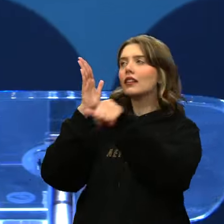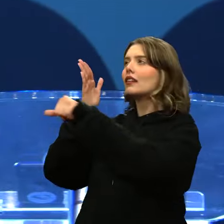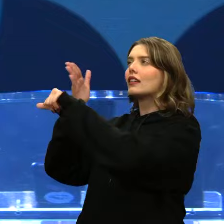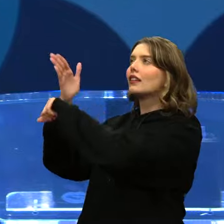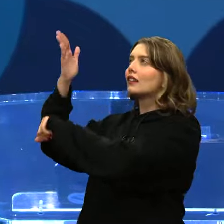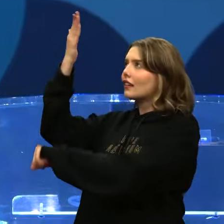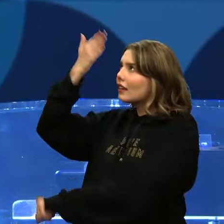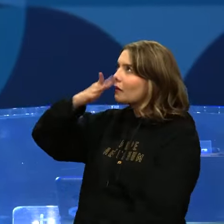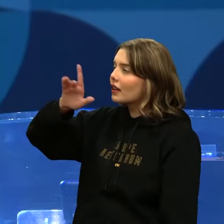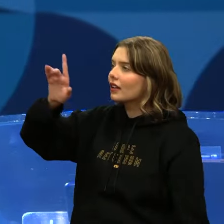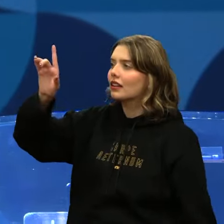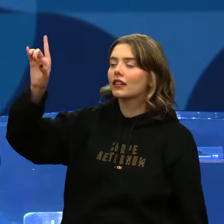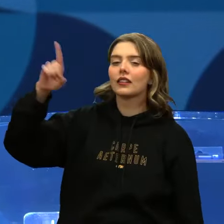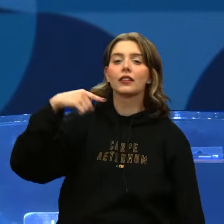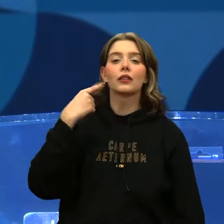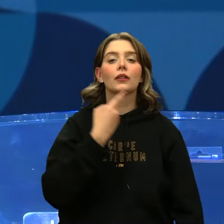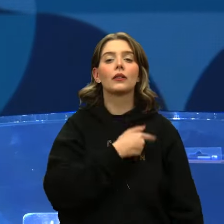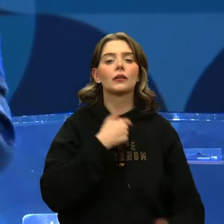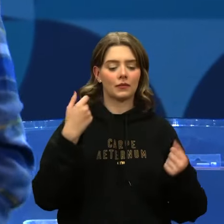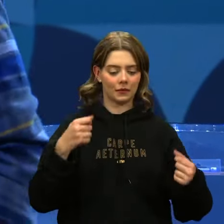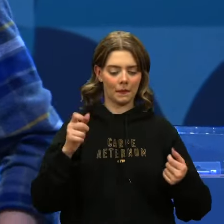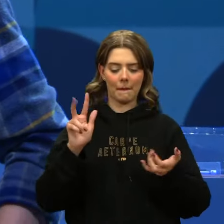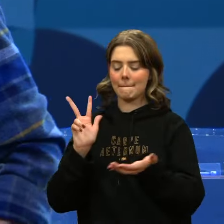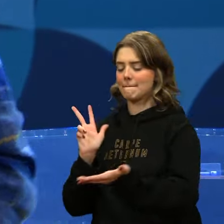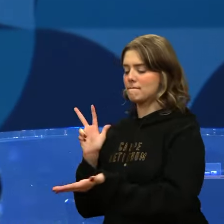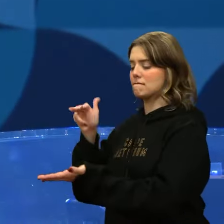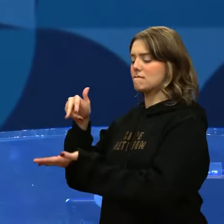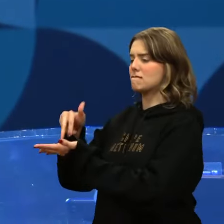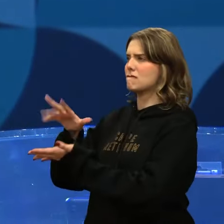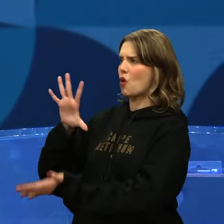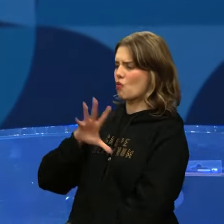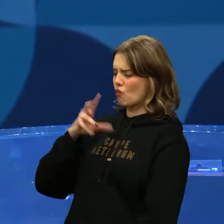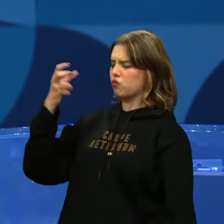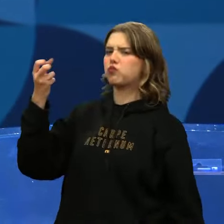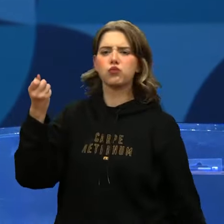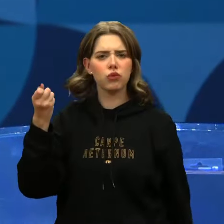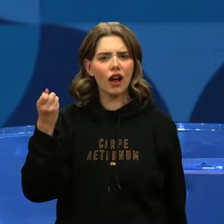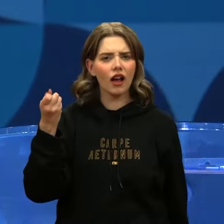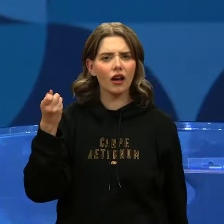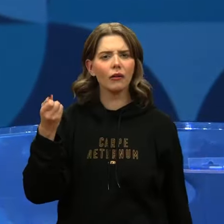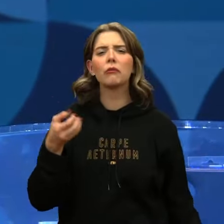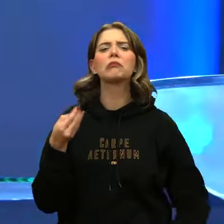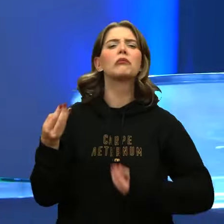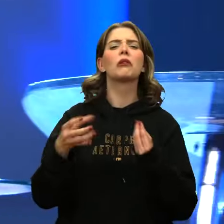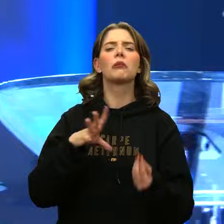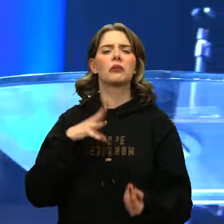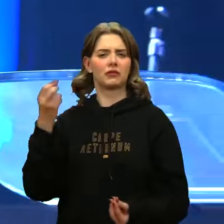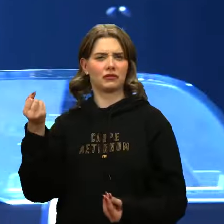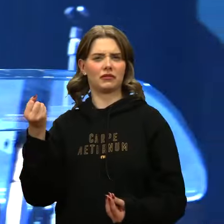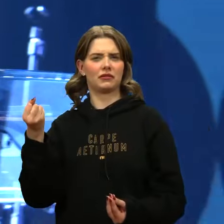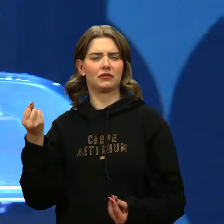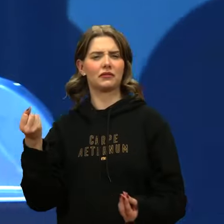nos diz que nós devemos entrar com confiança diante do trono da graça? Como que é com confiança? Pagando